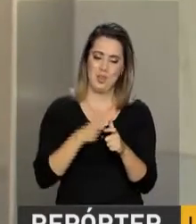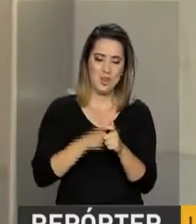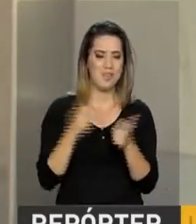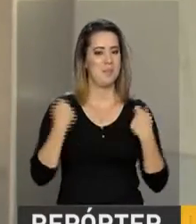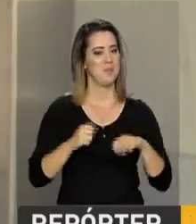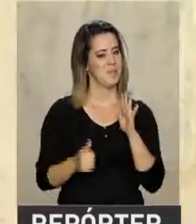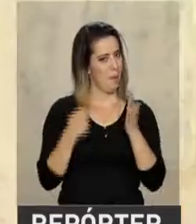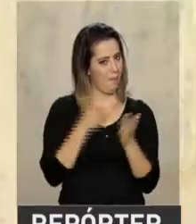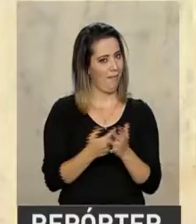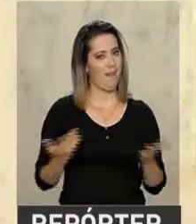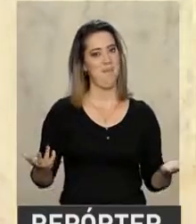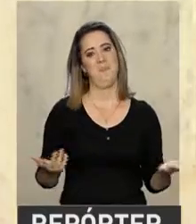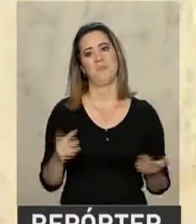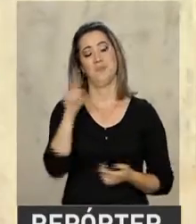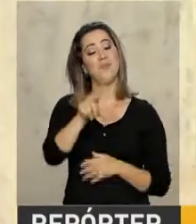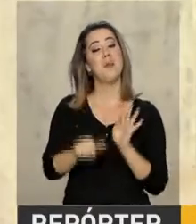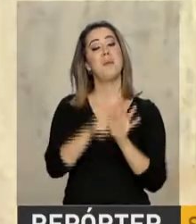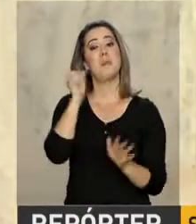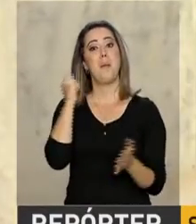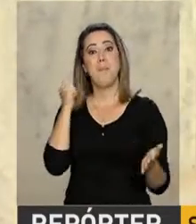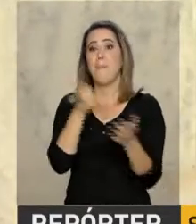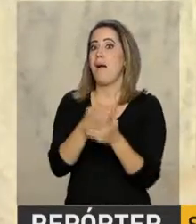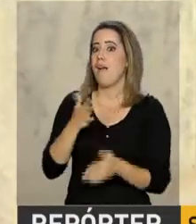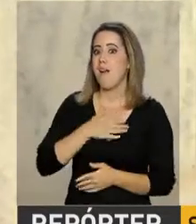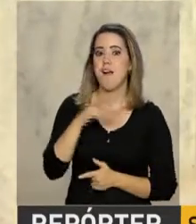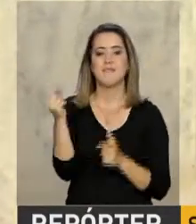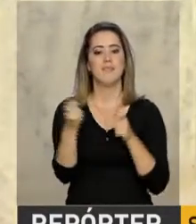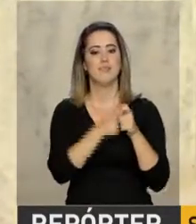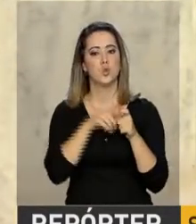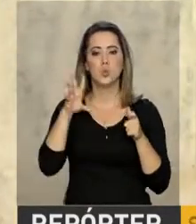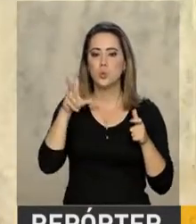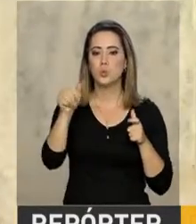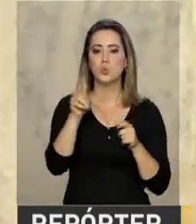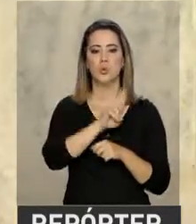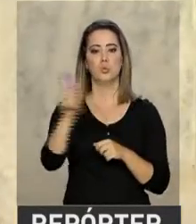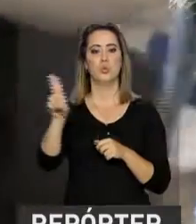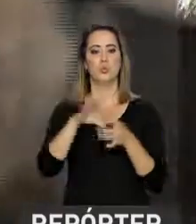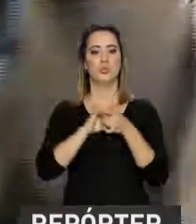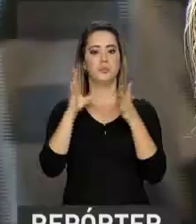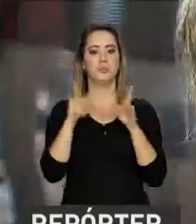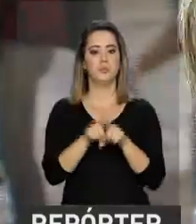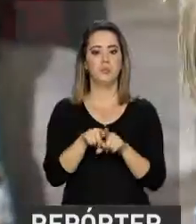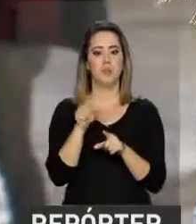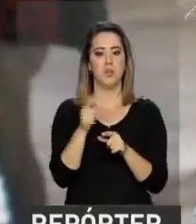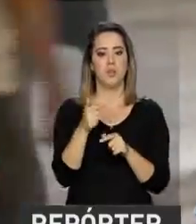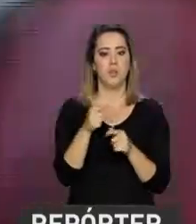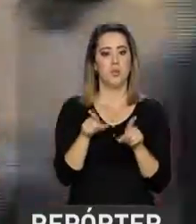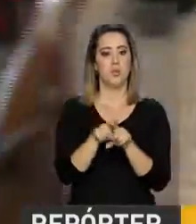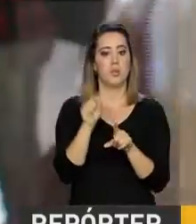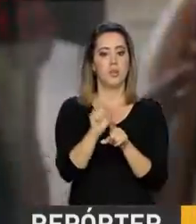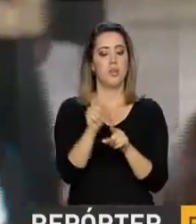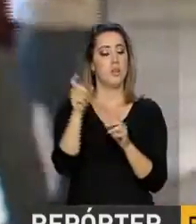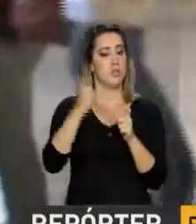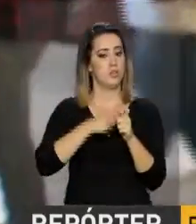primeiro passo a primeira coisa que eu ia fazer pagar tudo que eu devo é tudo tudo limpar meu nome como candidato a pagar ea amiga